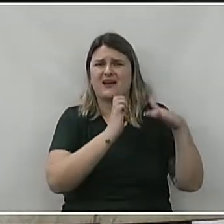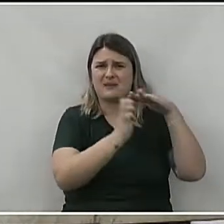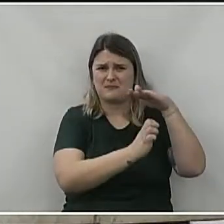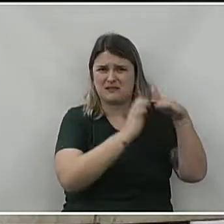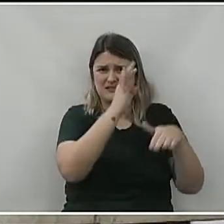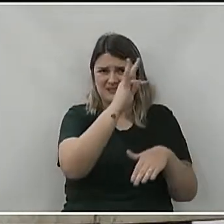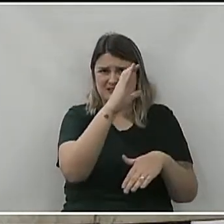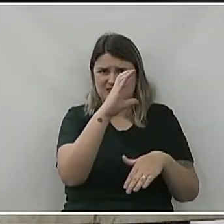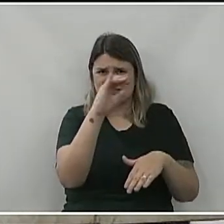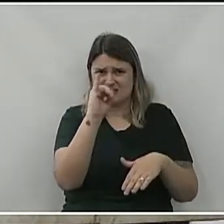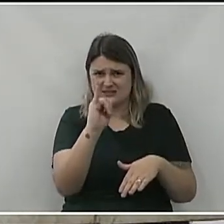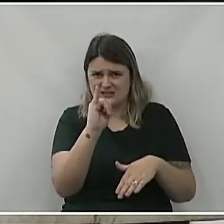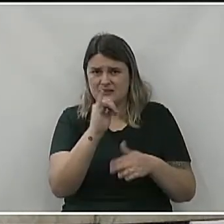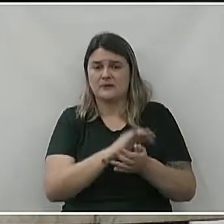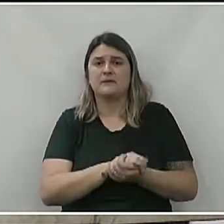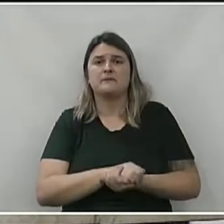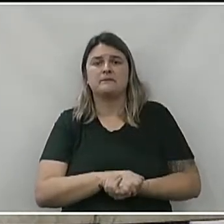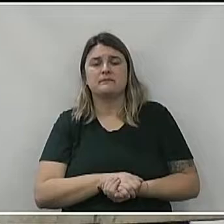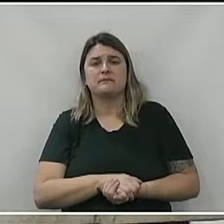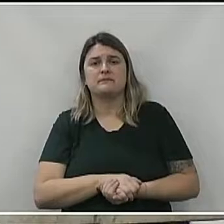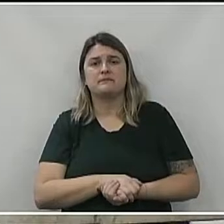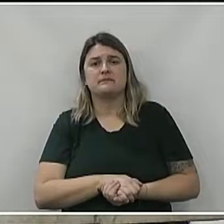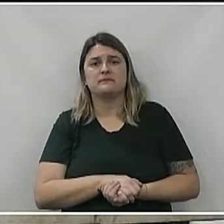foi relatado o nome, né?